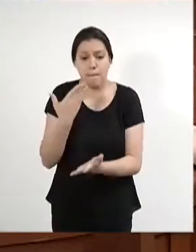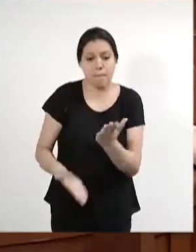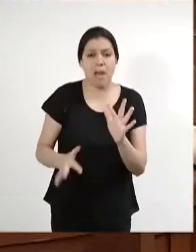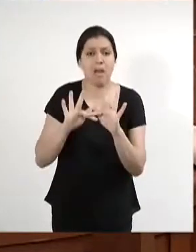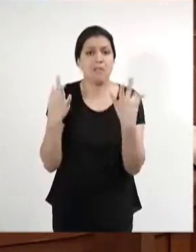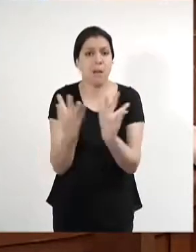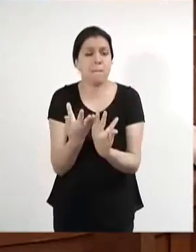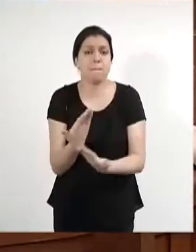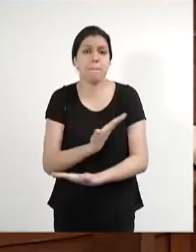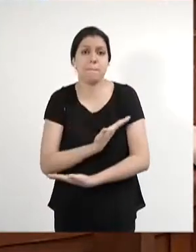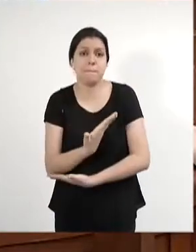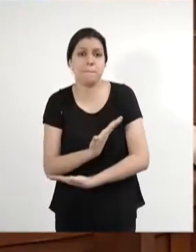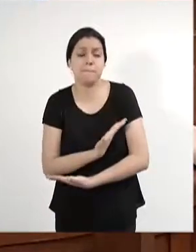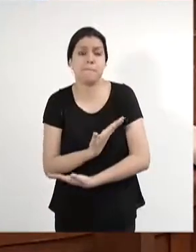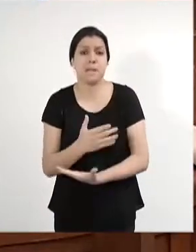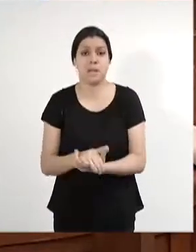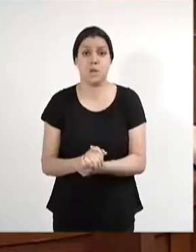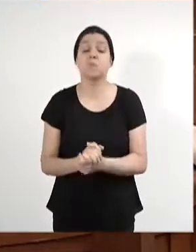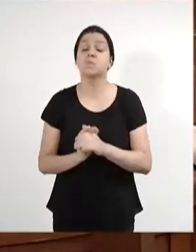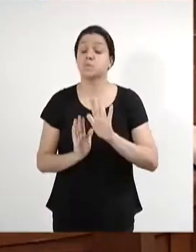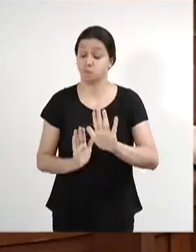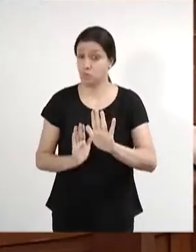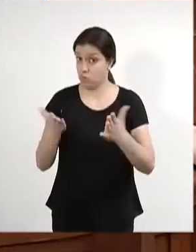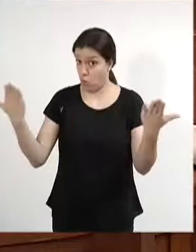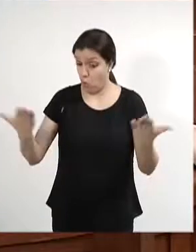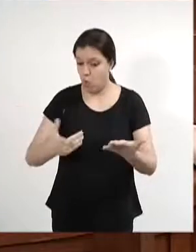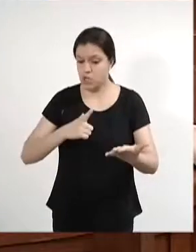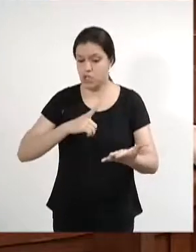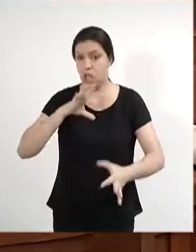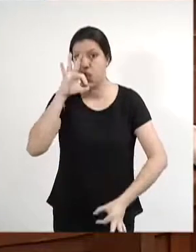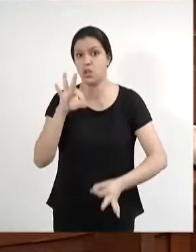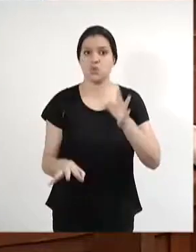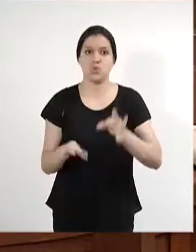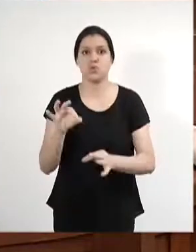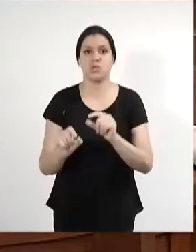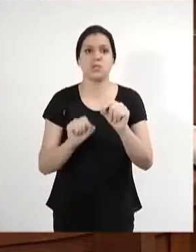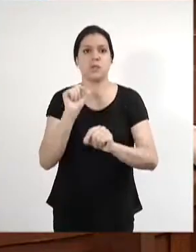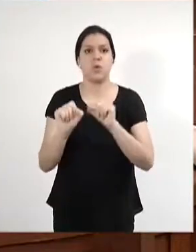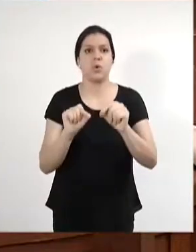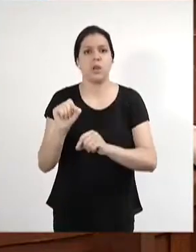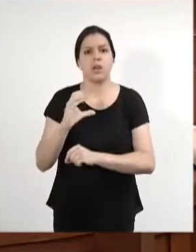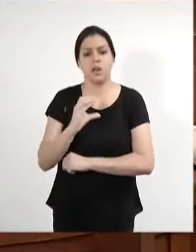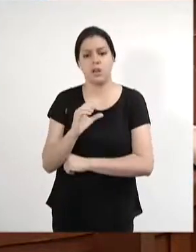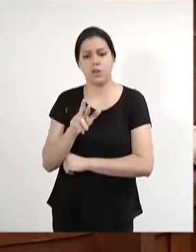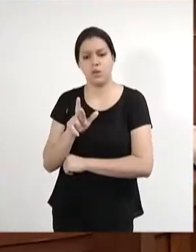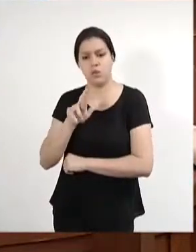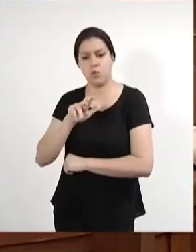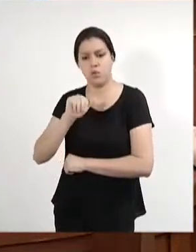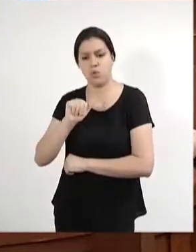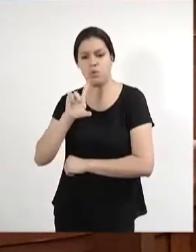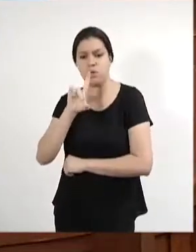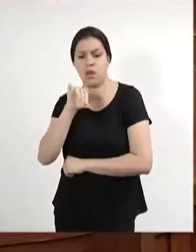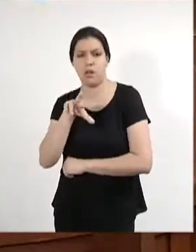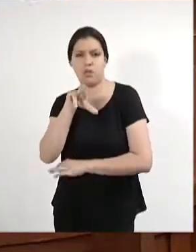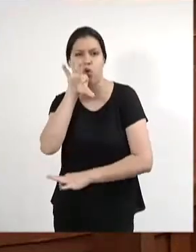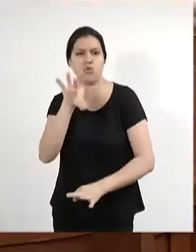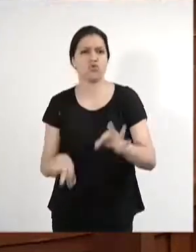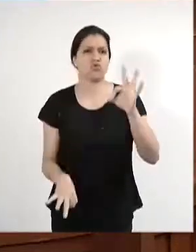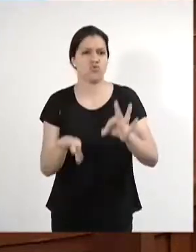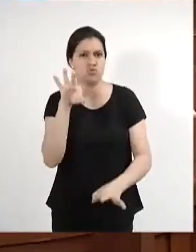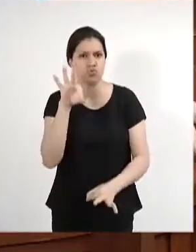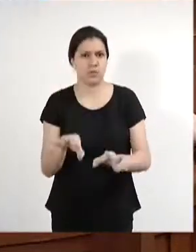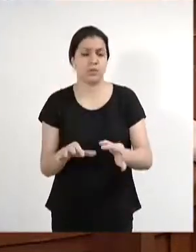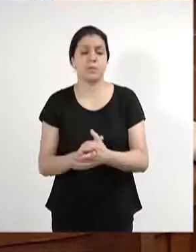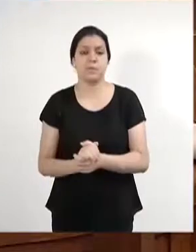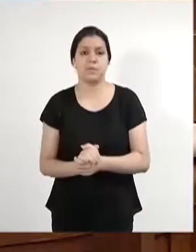amigos. A Justiça hoje tem a figura do curador judicial. Ele determina